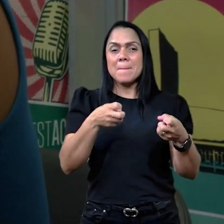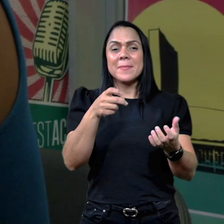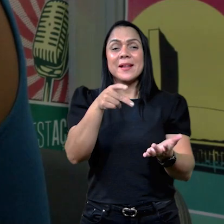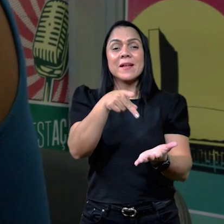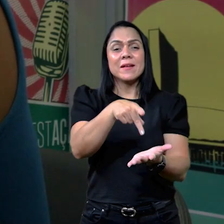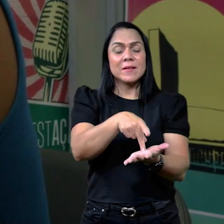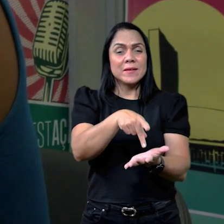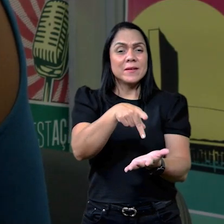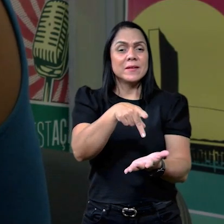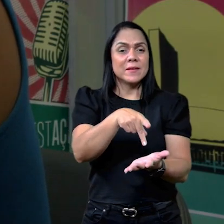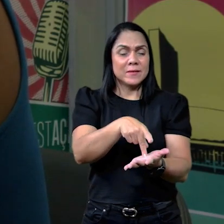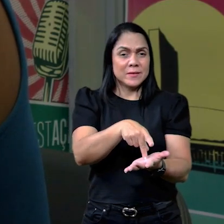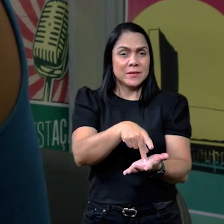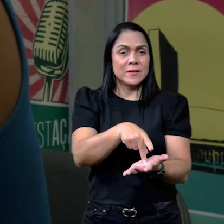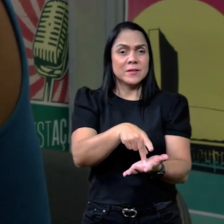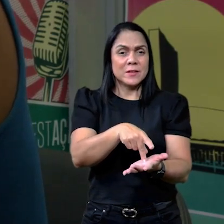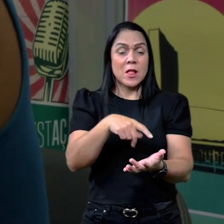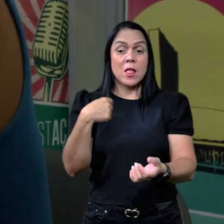Entretanto,